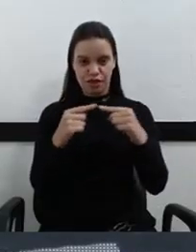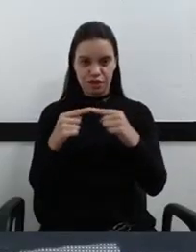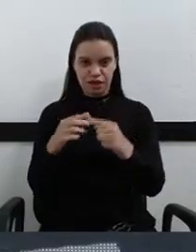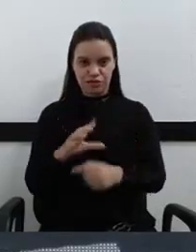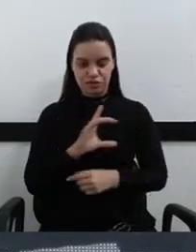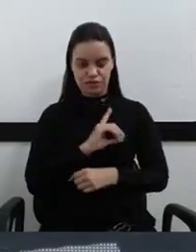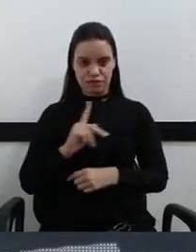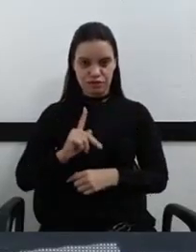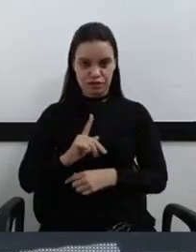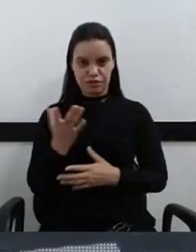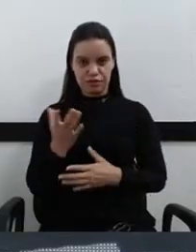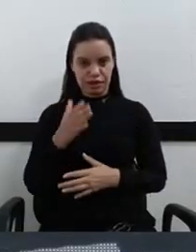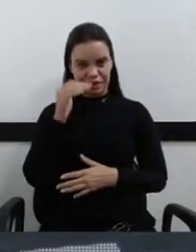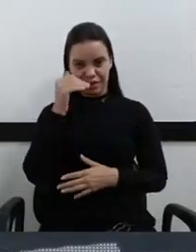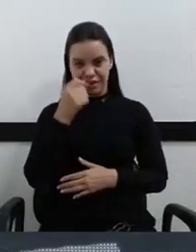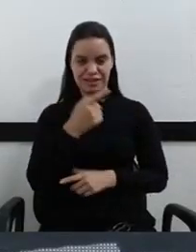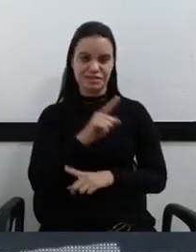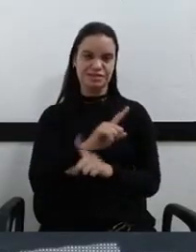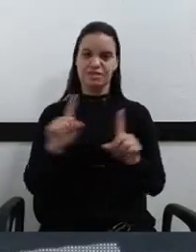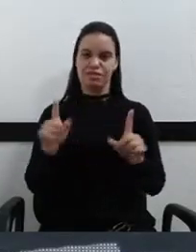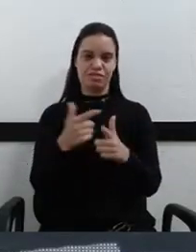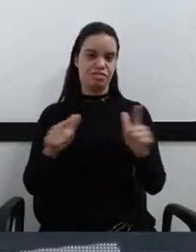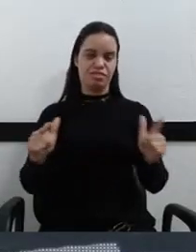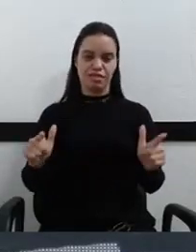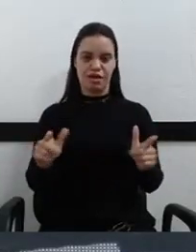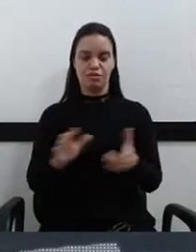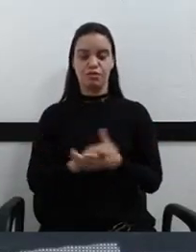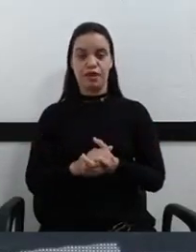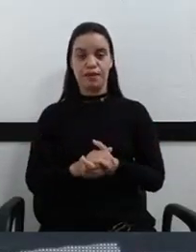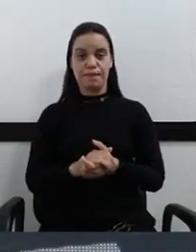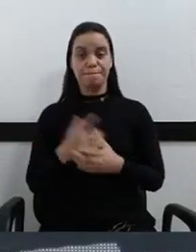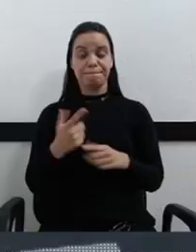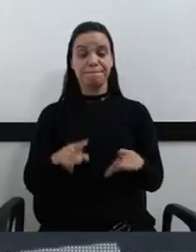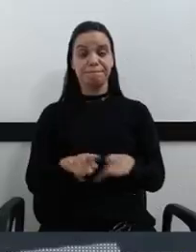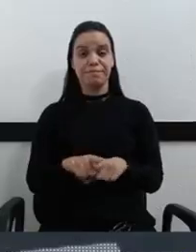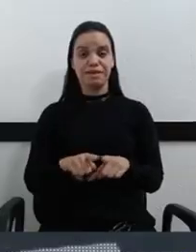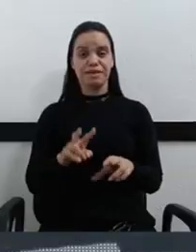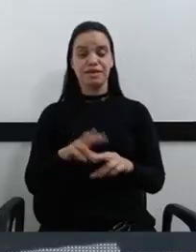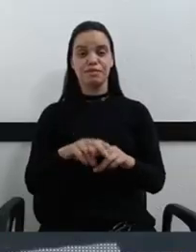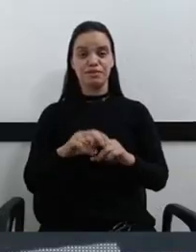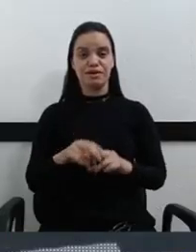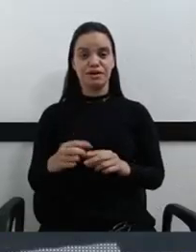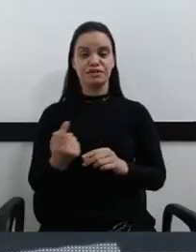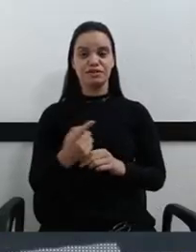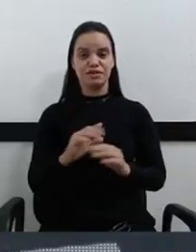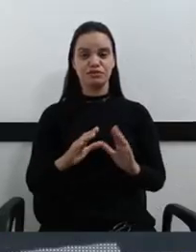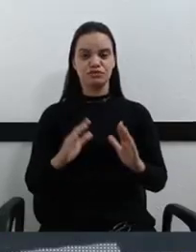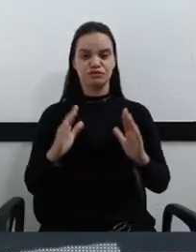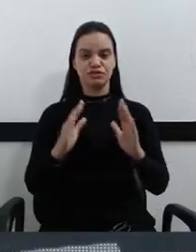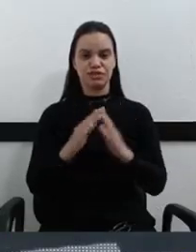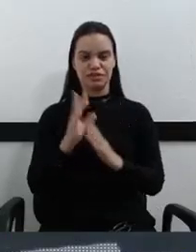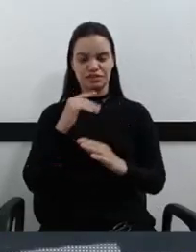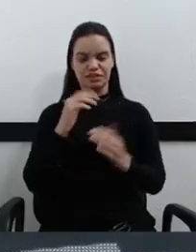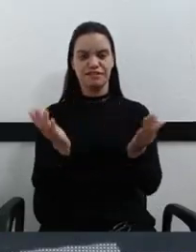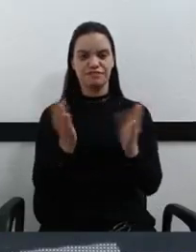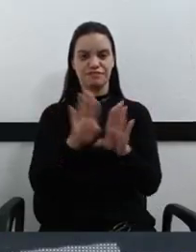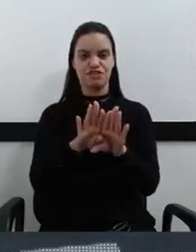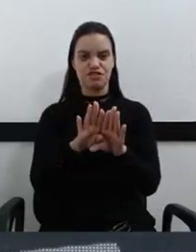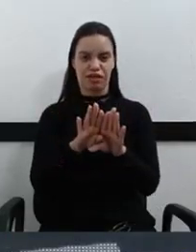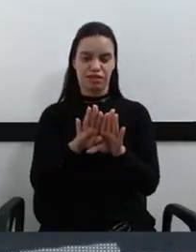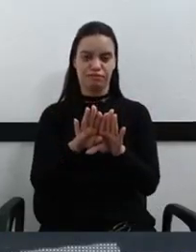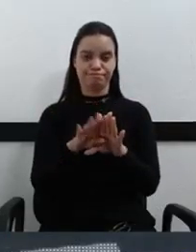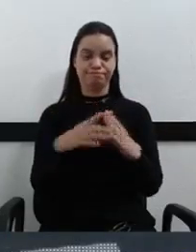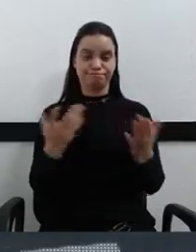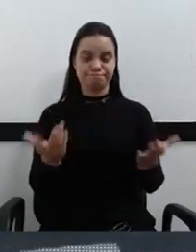ela manifestou não ter mais interesse no desagravo em razão do lapso temporal decorrido, bem como pelo fato da própria unidade Fundação Casa em Tela já estar fechada.